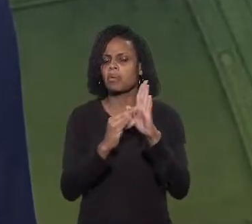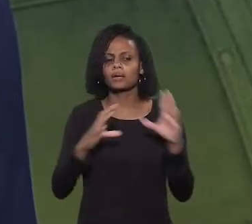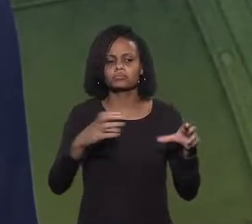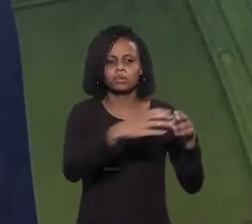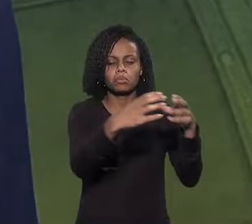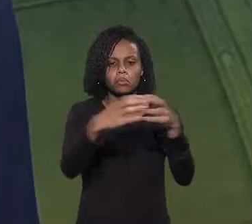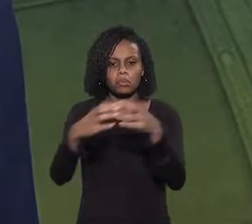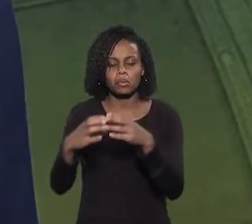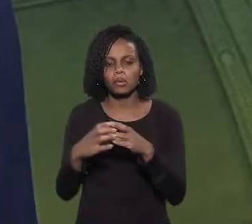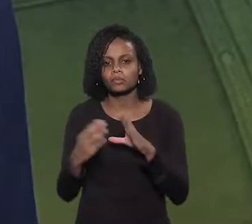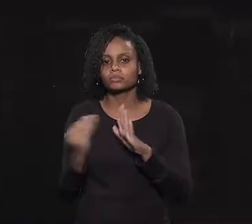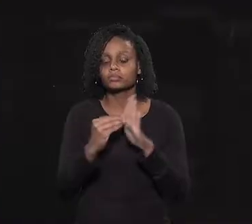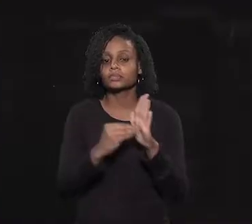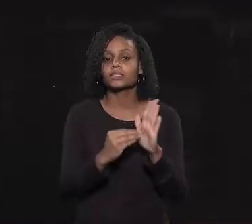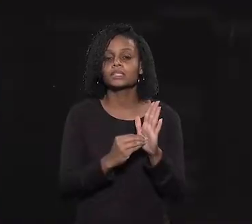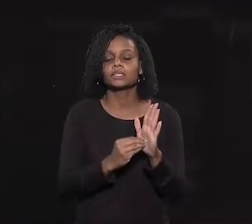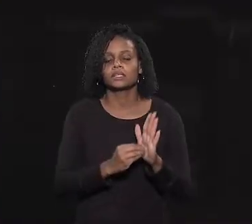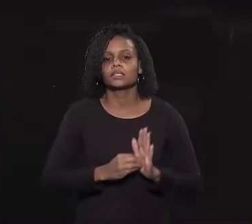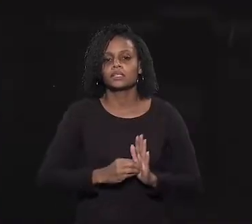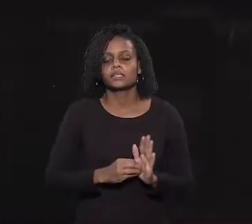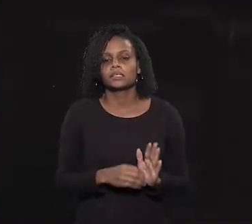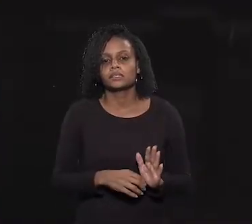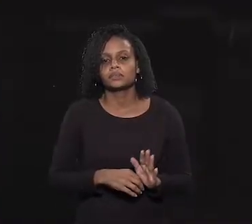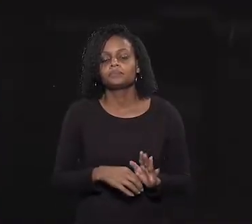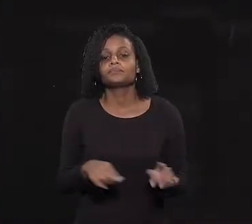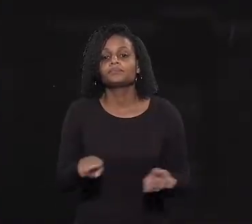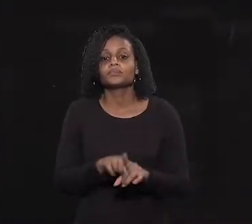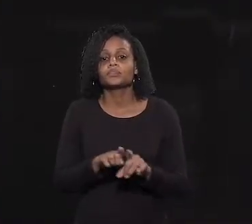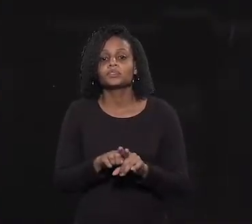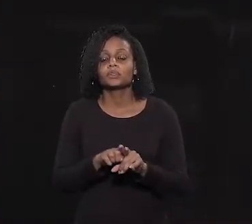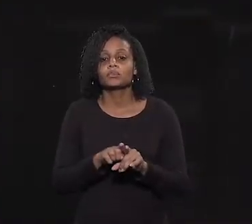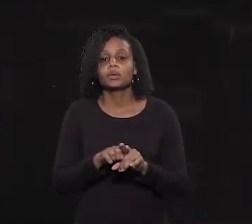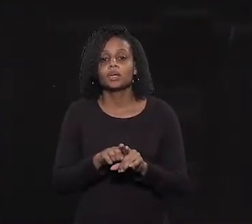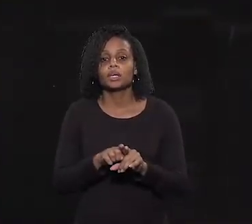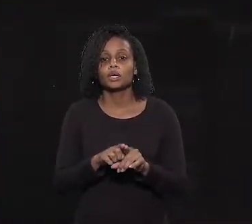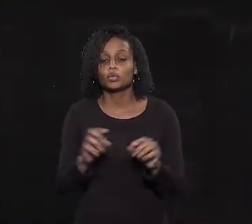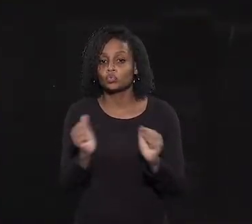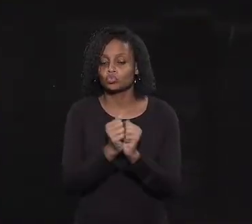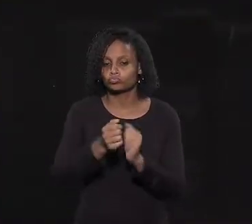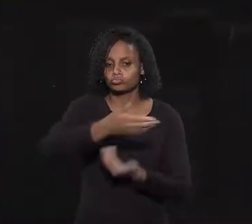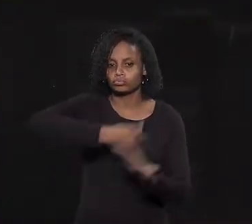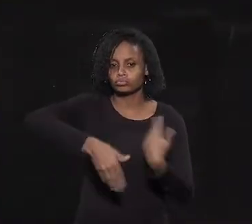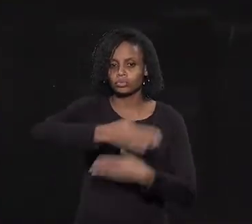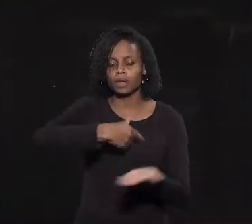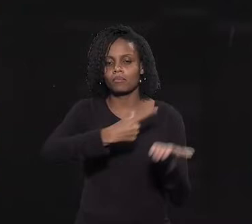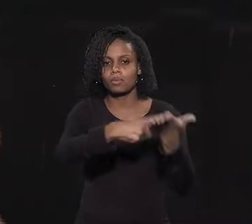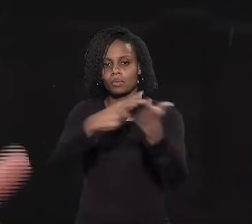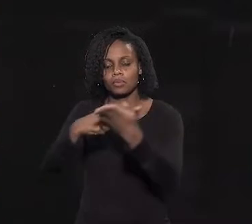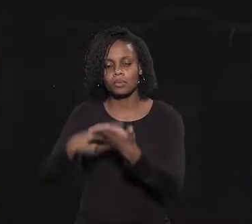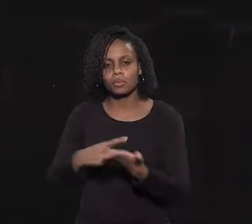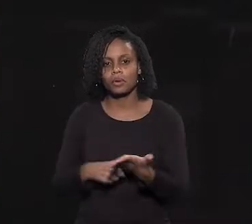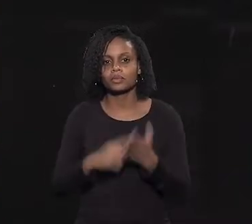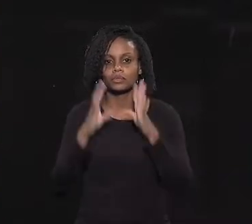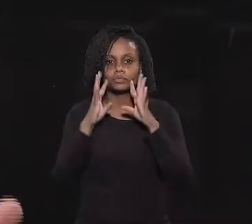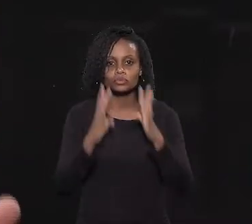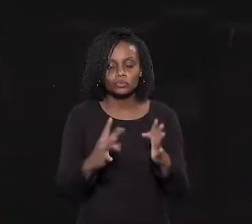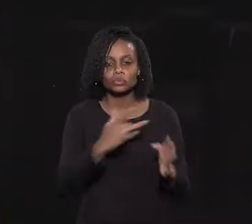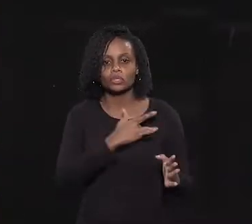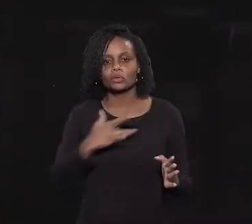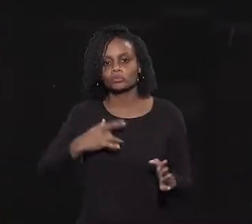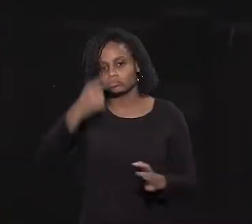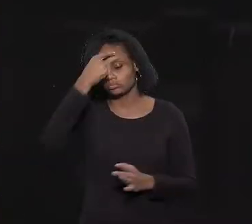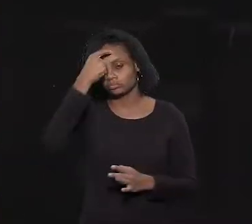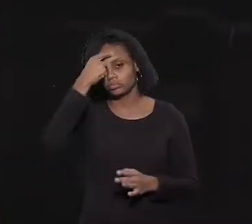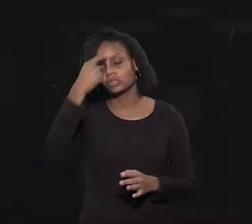instituições, que automaticamente inserem os acolhidos ali e traz para a rede da localidade uma parceria. A assistência e a